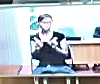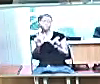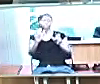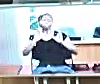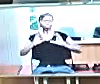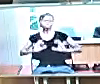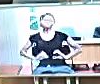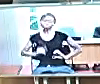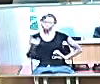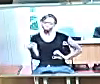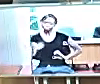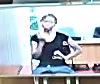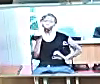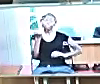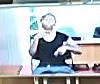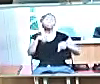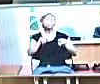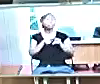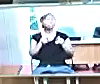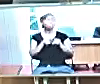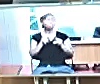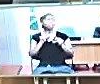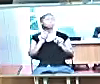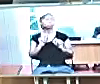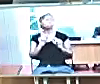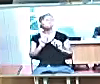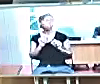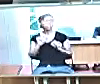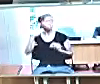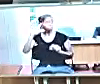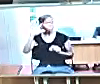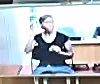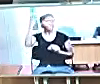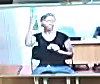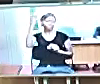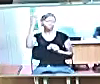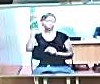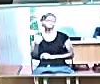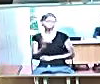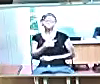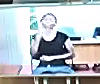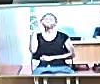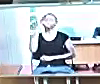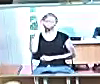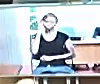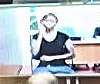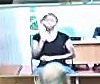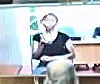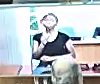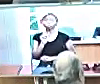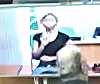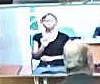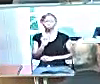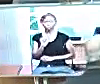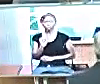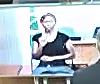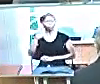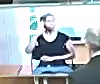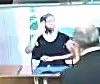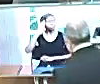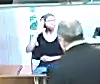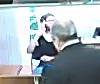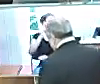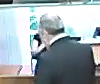importante mas também com resultados nós sabemos que a principal